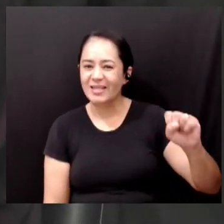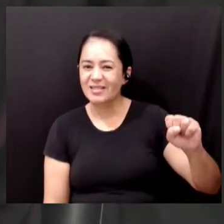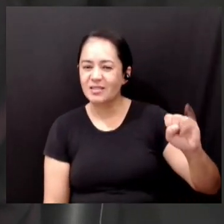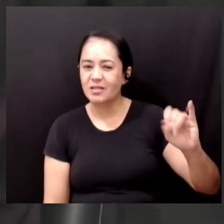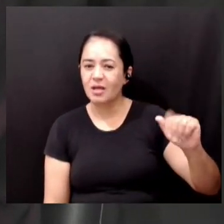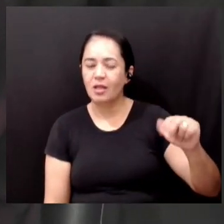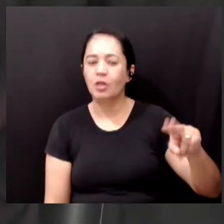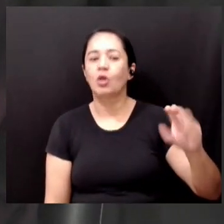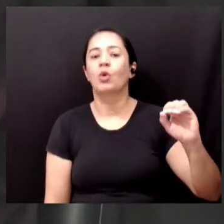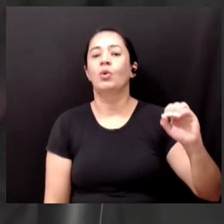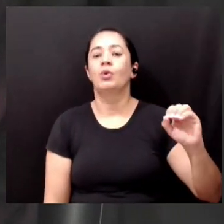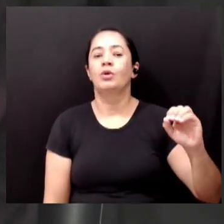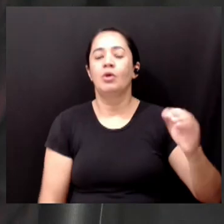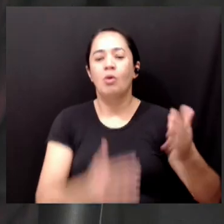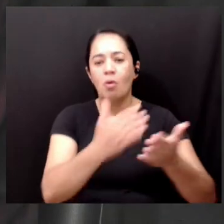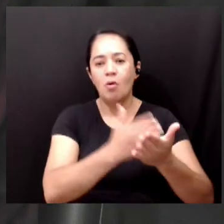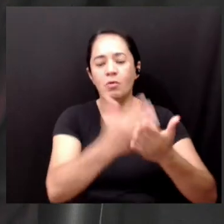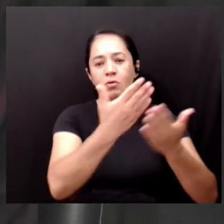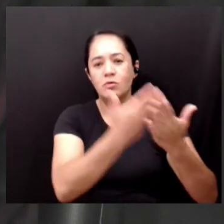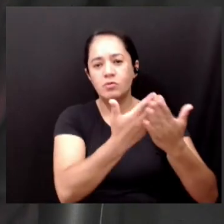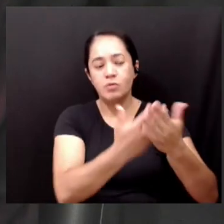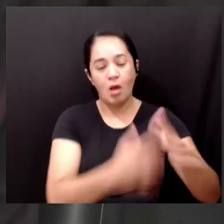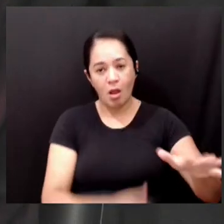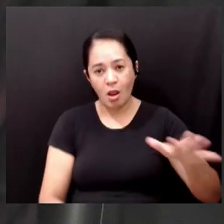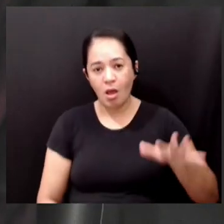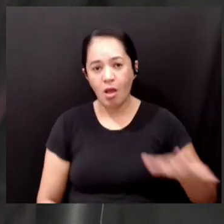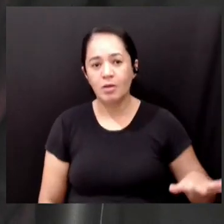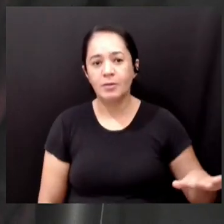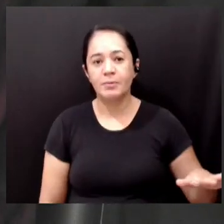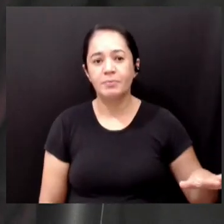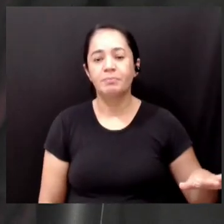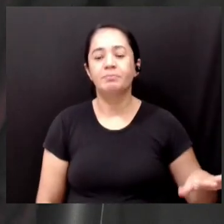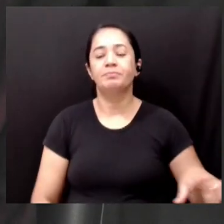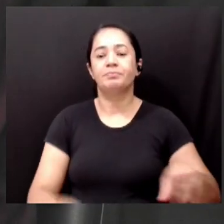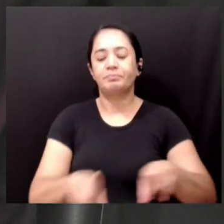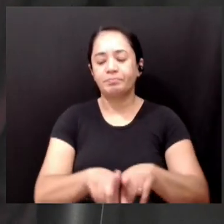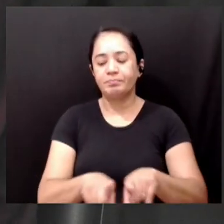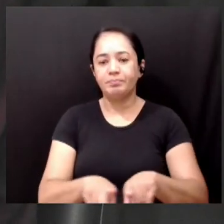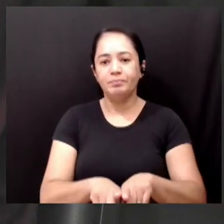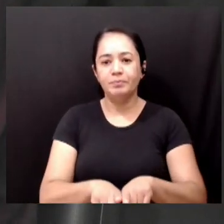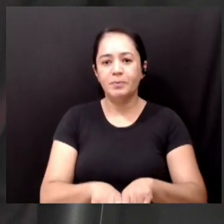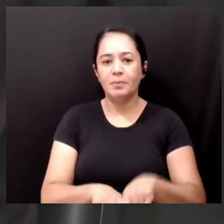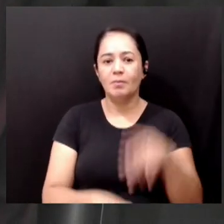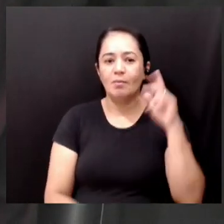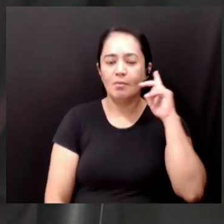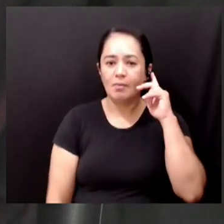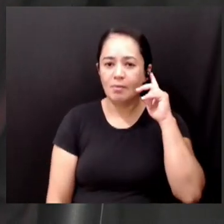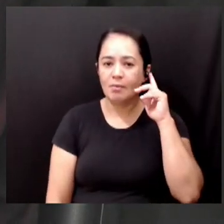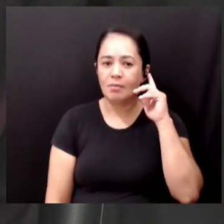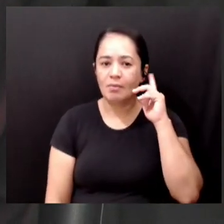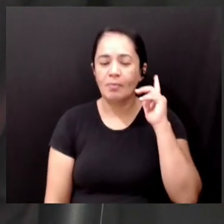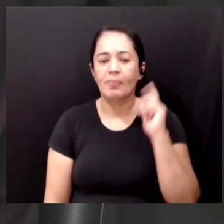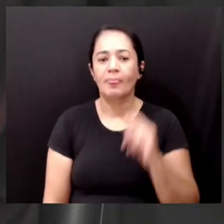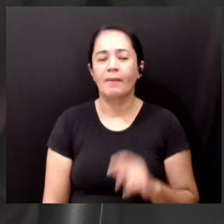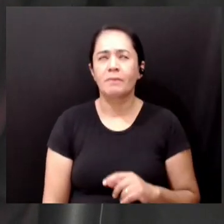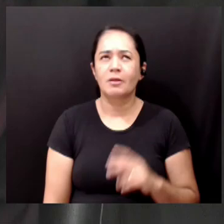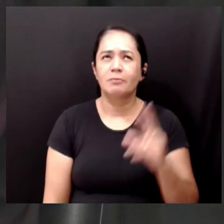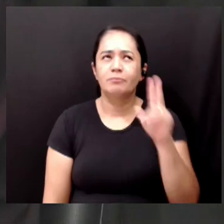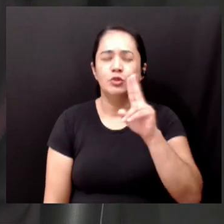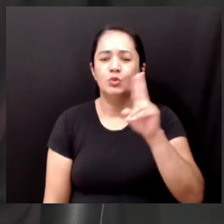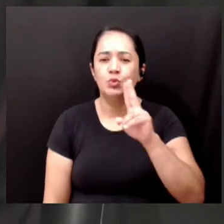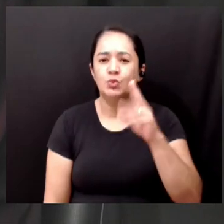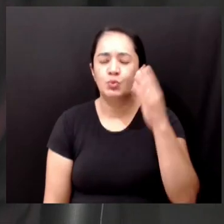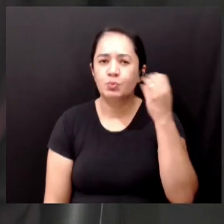parte de estudo lá, depois eu estudei também, ah, agora me fugiu o nome do colégio, ali no